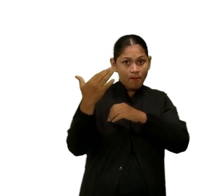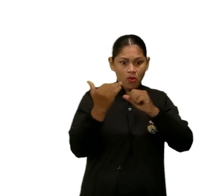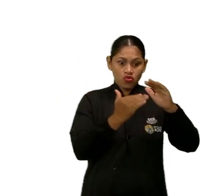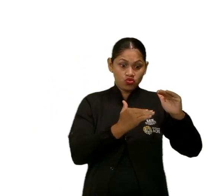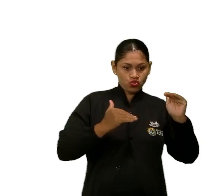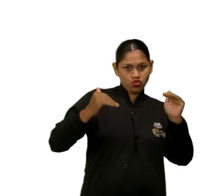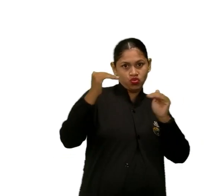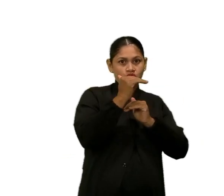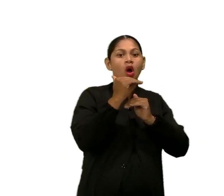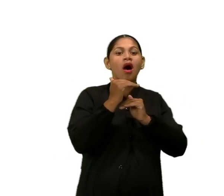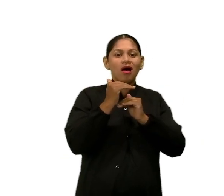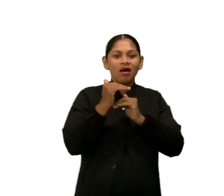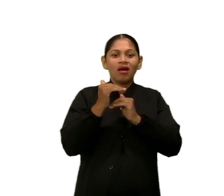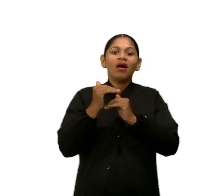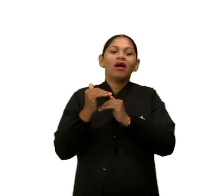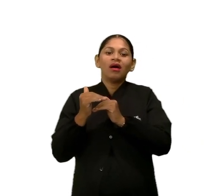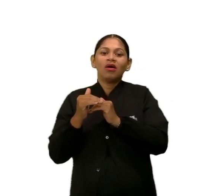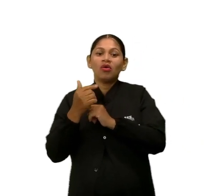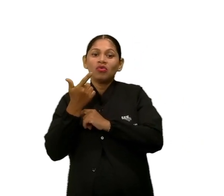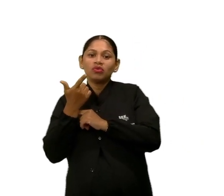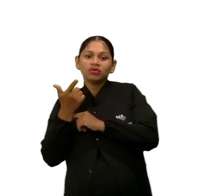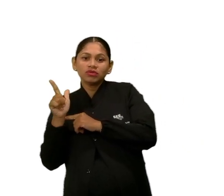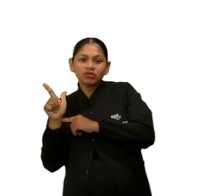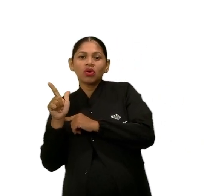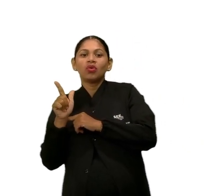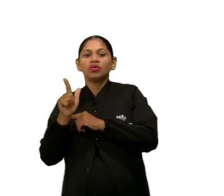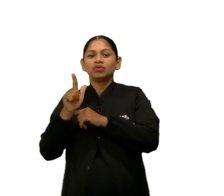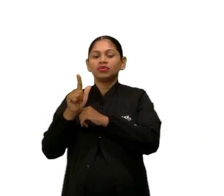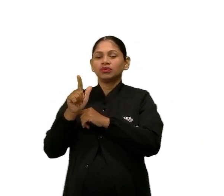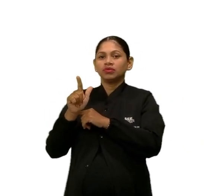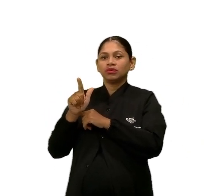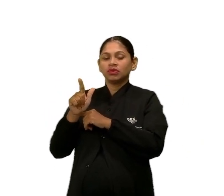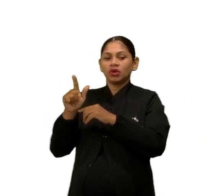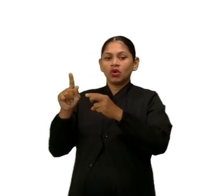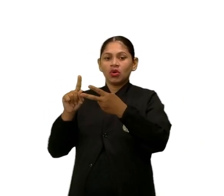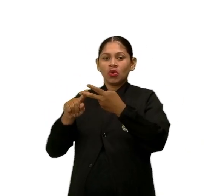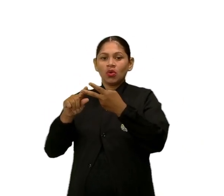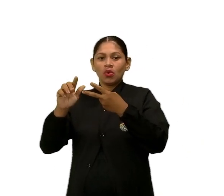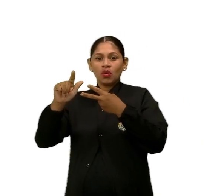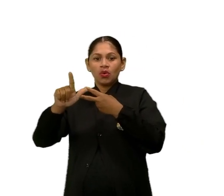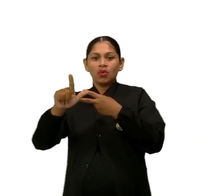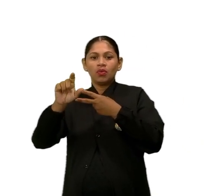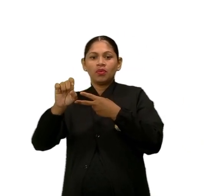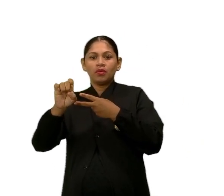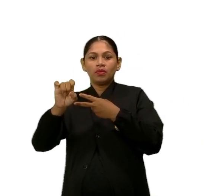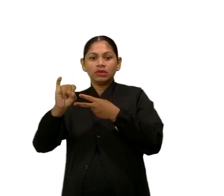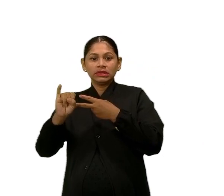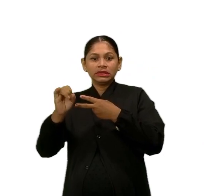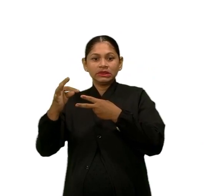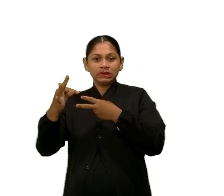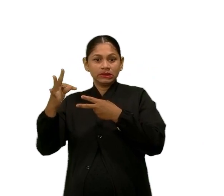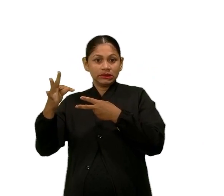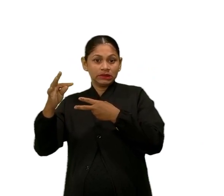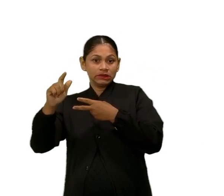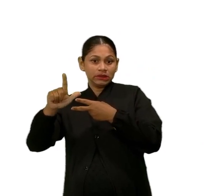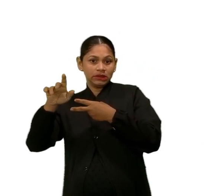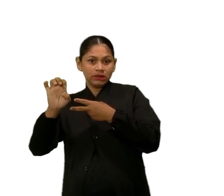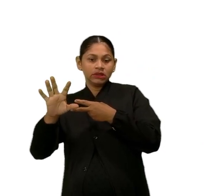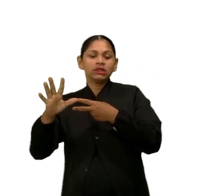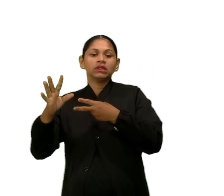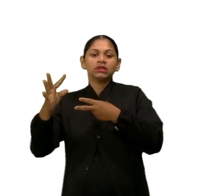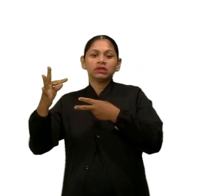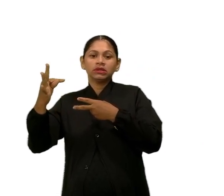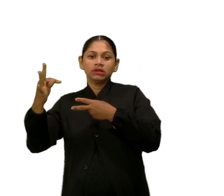Three, eles compreendem estúdios menores, mas ainda com muita influência que chegava a moldar